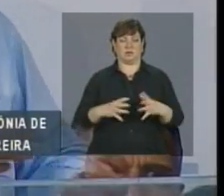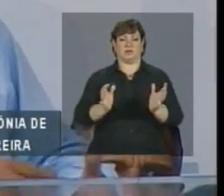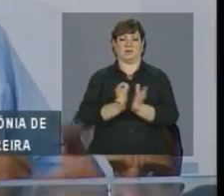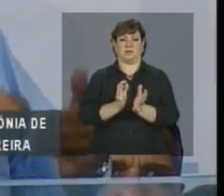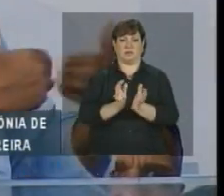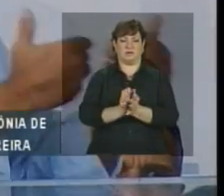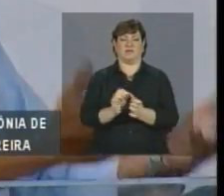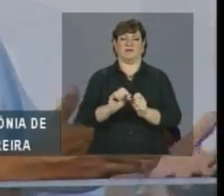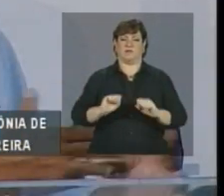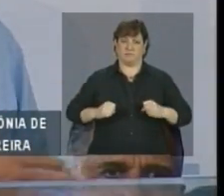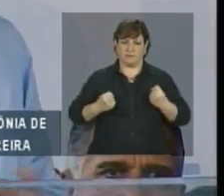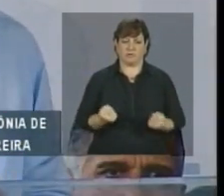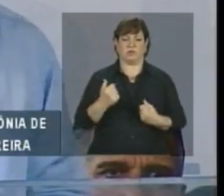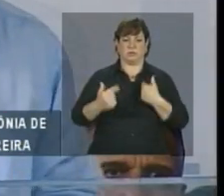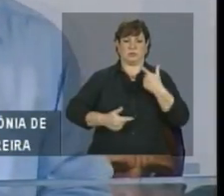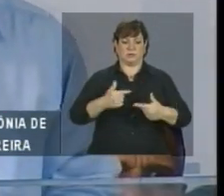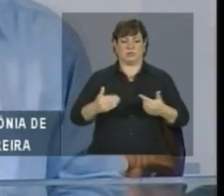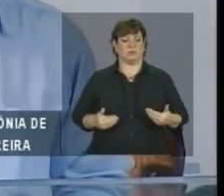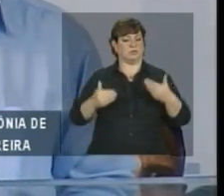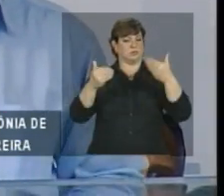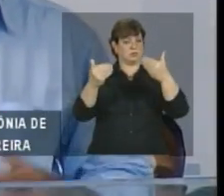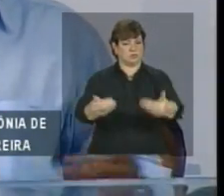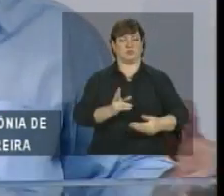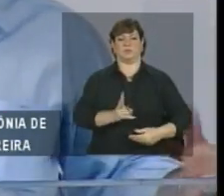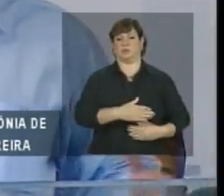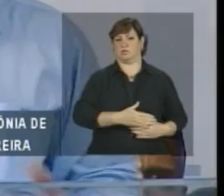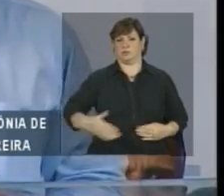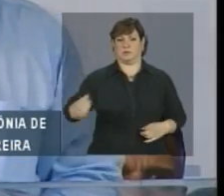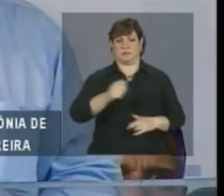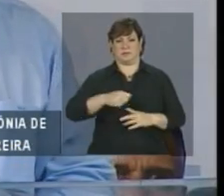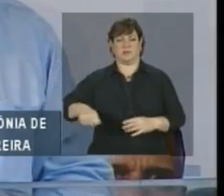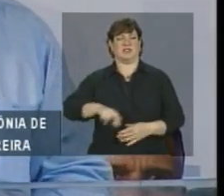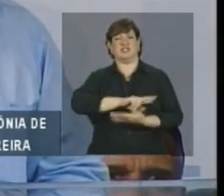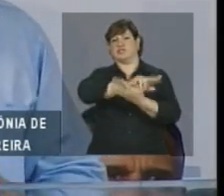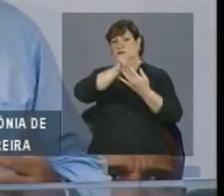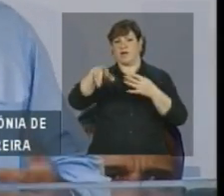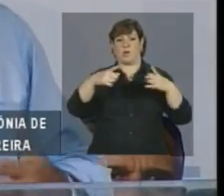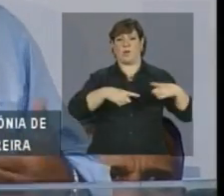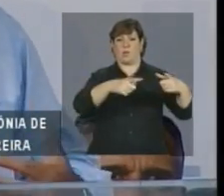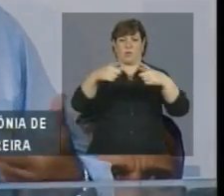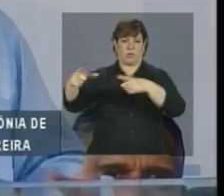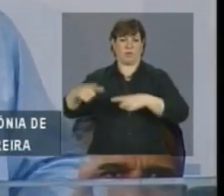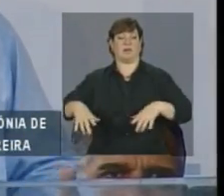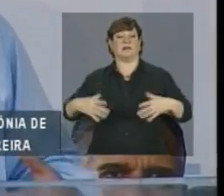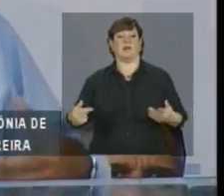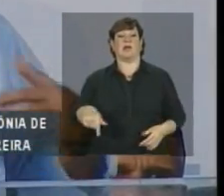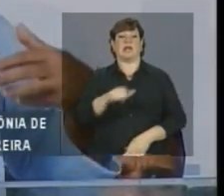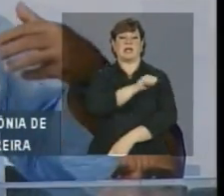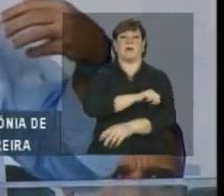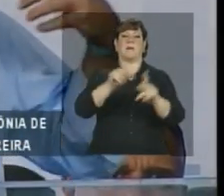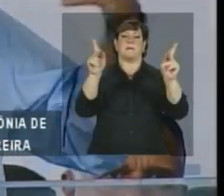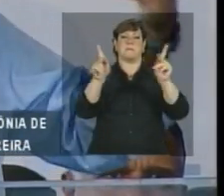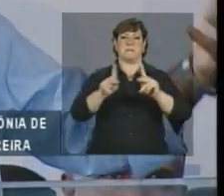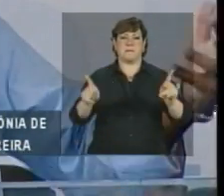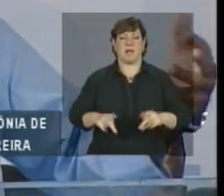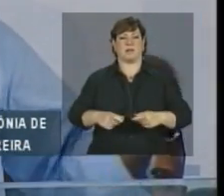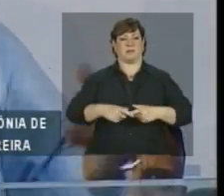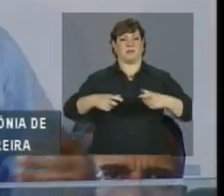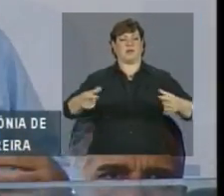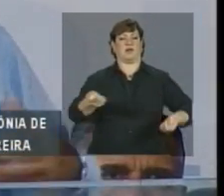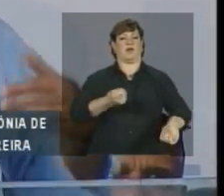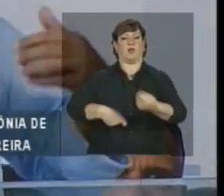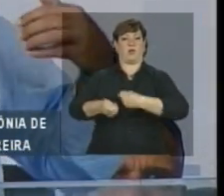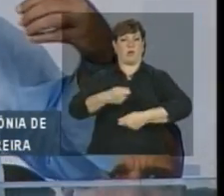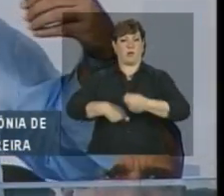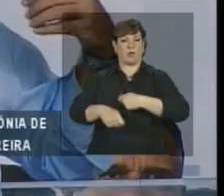vamos solidificar e avançar o segundo semestre em diversas comunidades. Então é isso, é um Rio de paz, é um Rio de crescimento